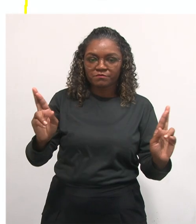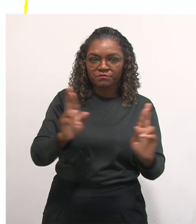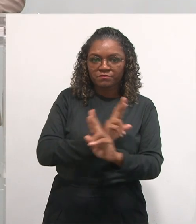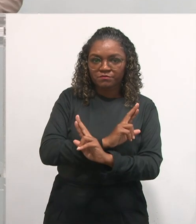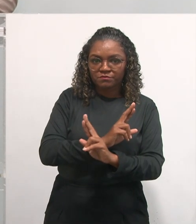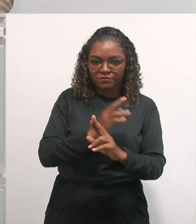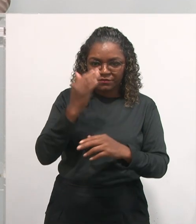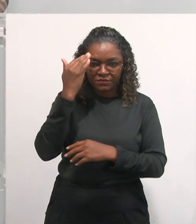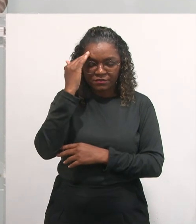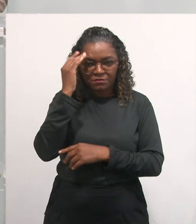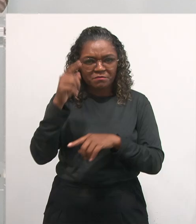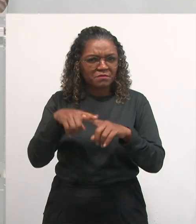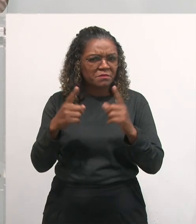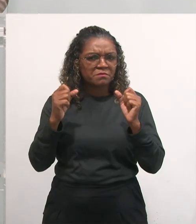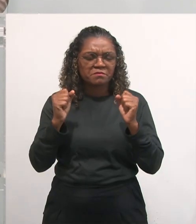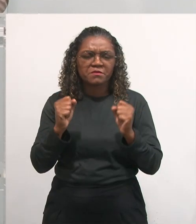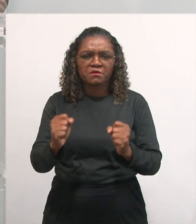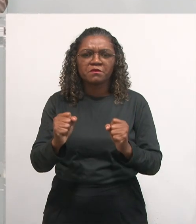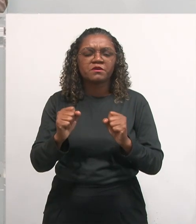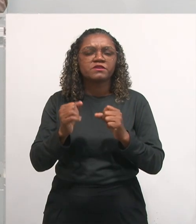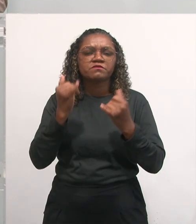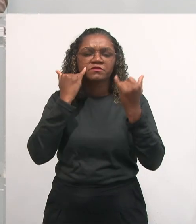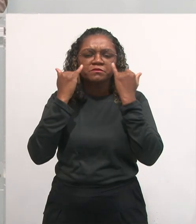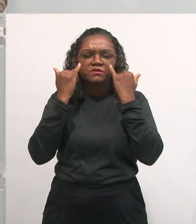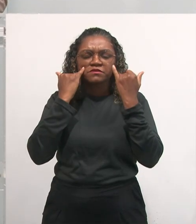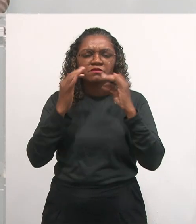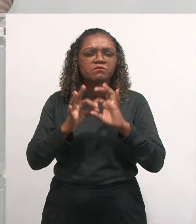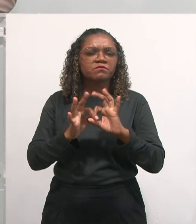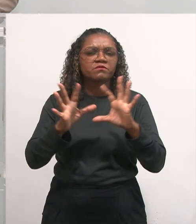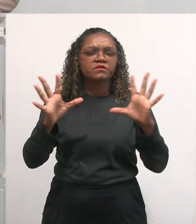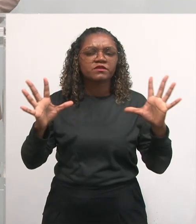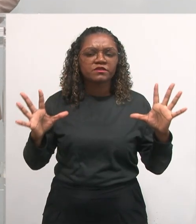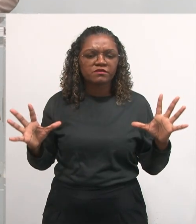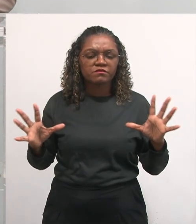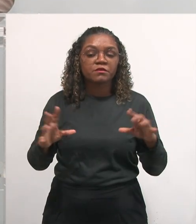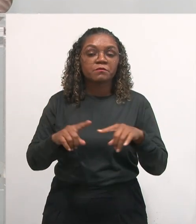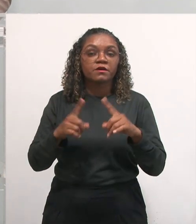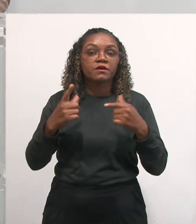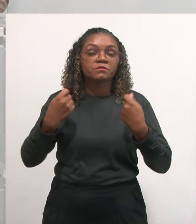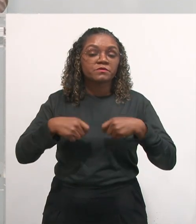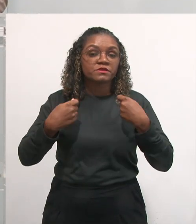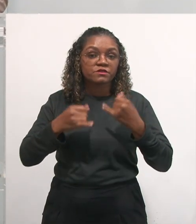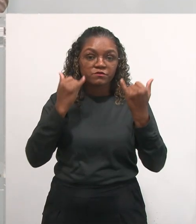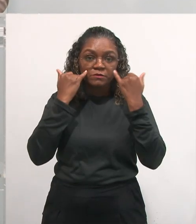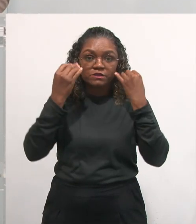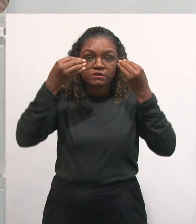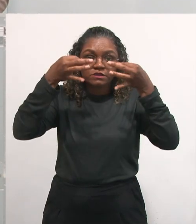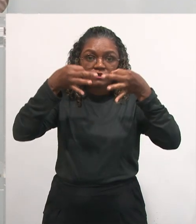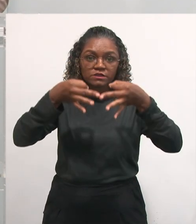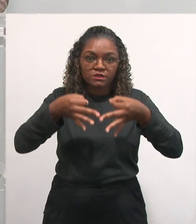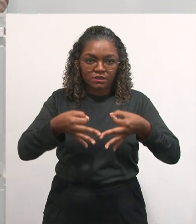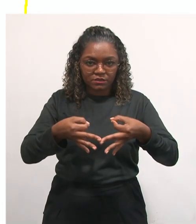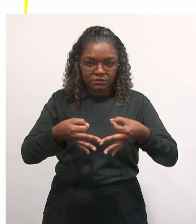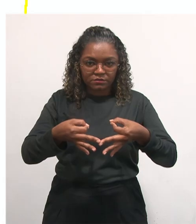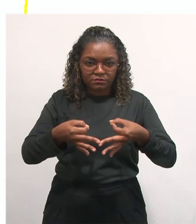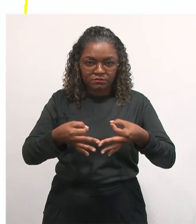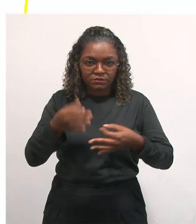fazer isso para qualquer outras informações que você queira, desde que você tenha as informações.